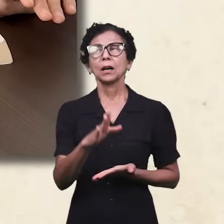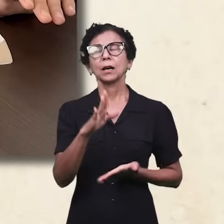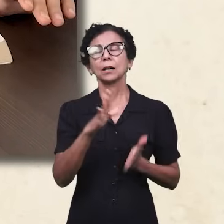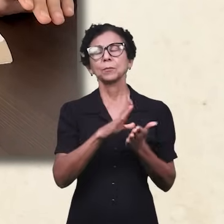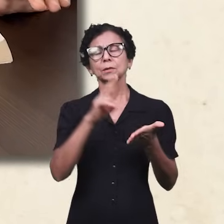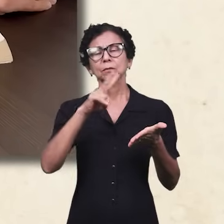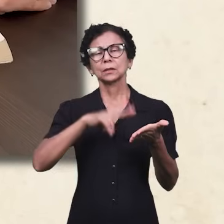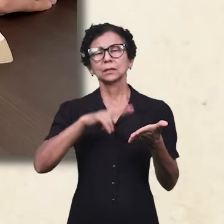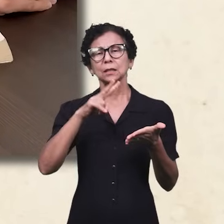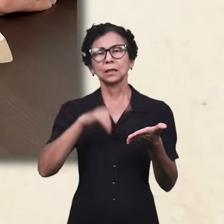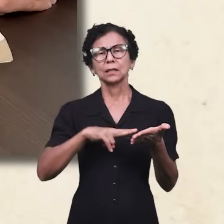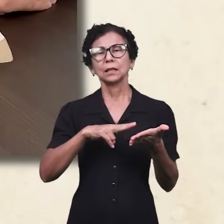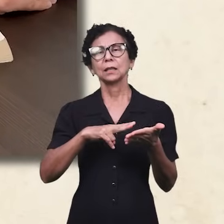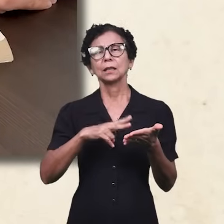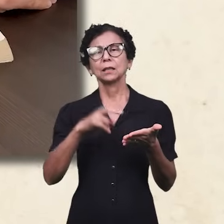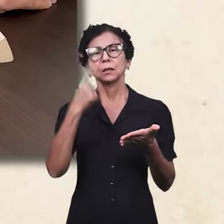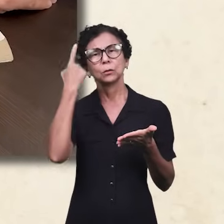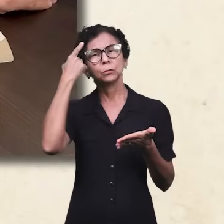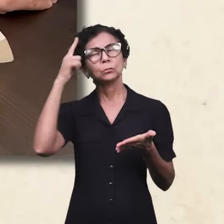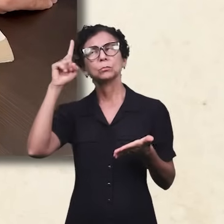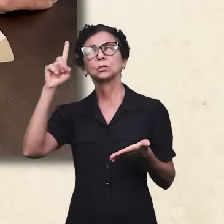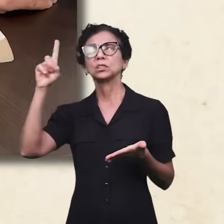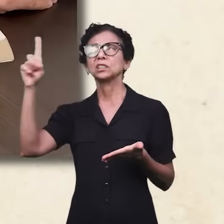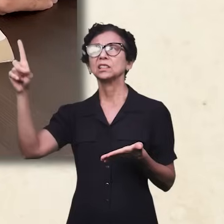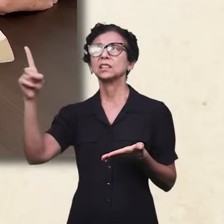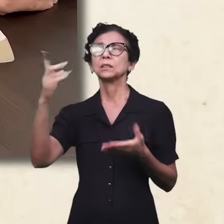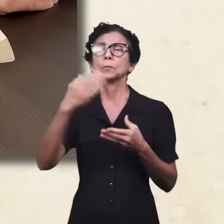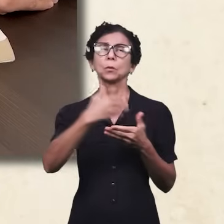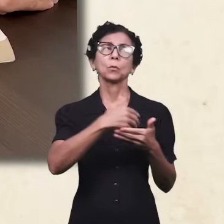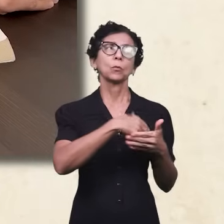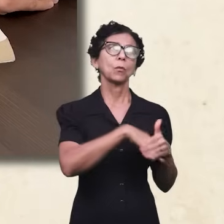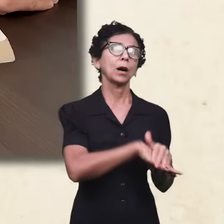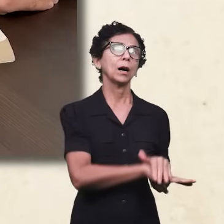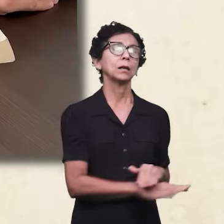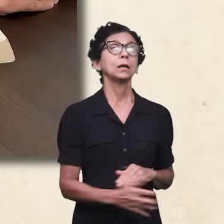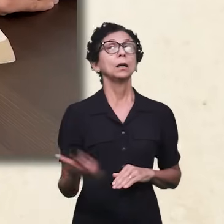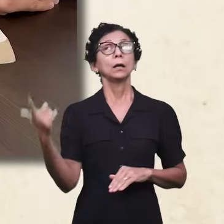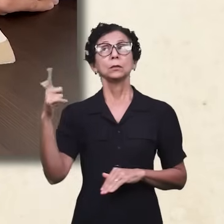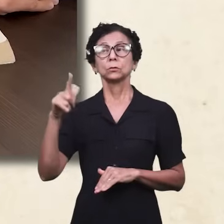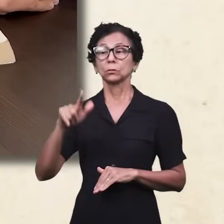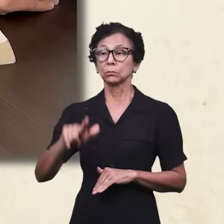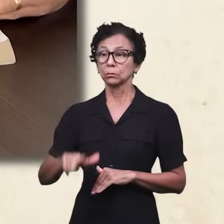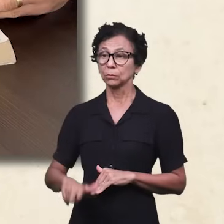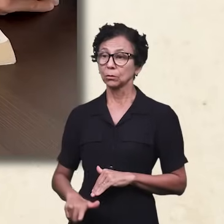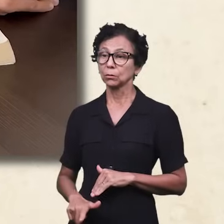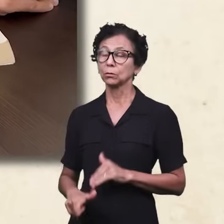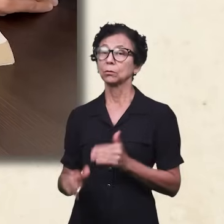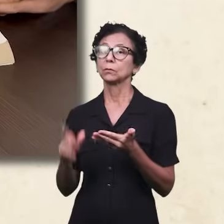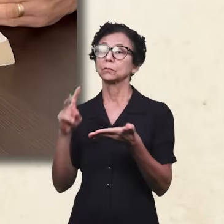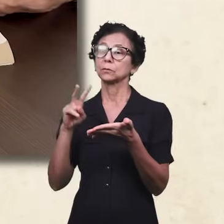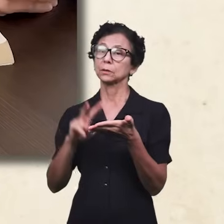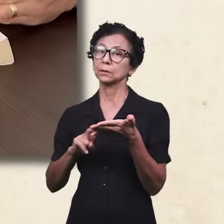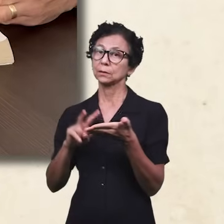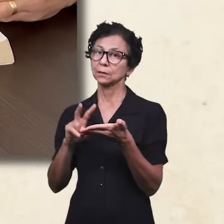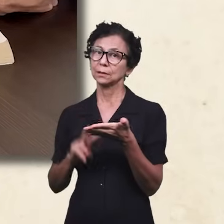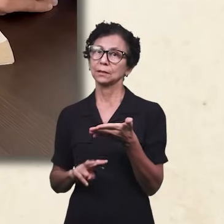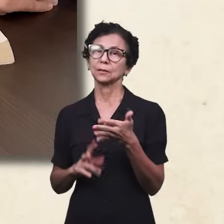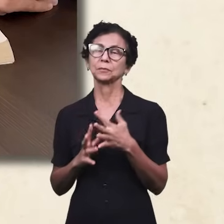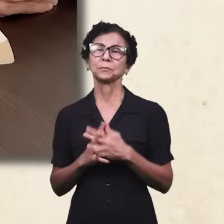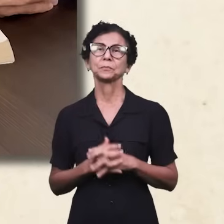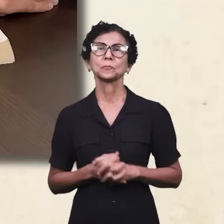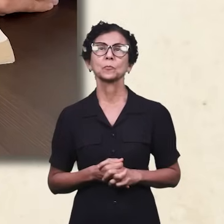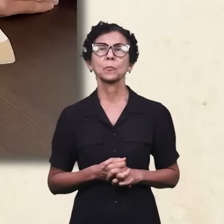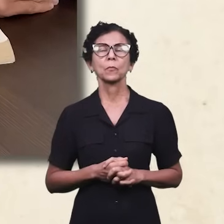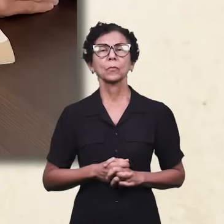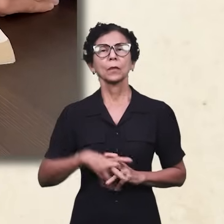deixou guardada dentro de uma gaveta no outro dia quando apr você consultou não a palavra de Deus permanece ela tá hoje